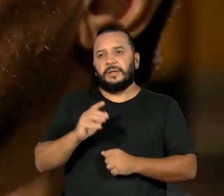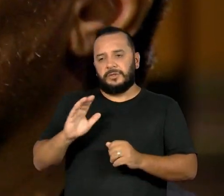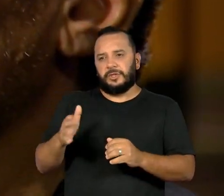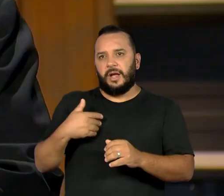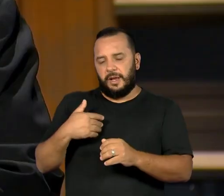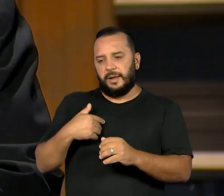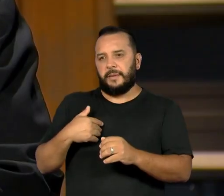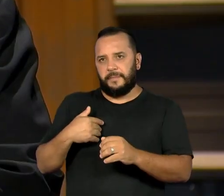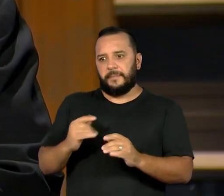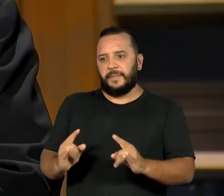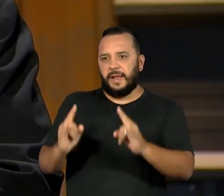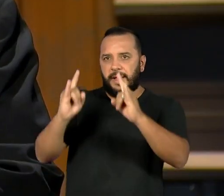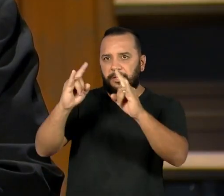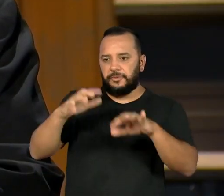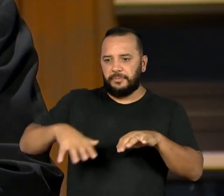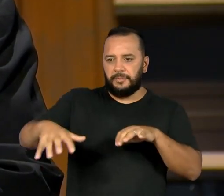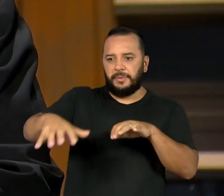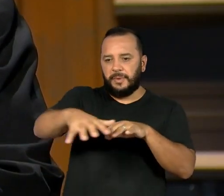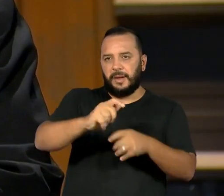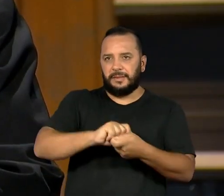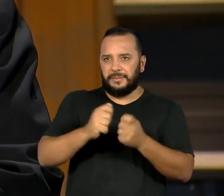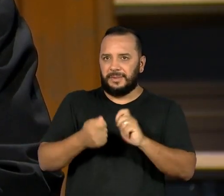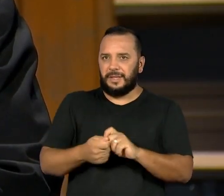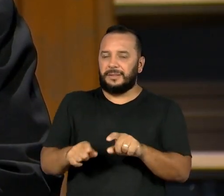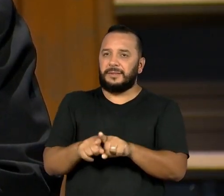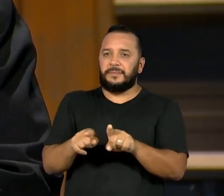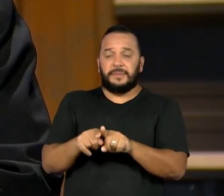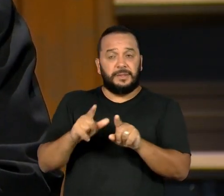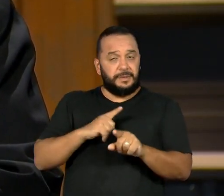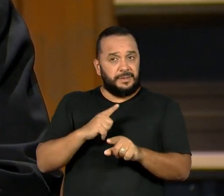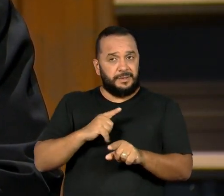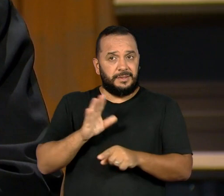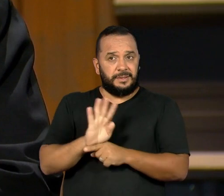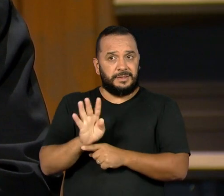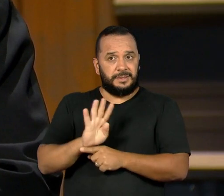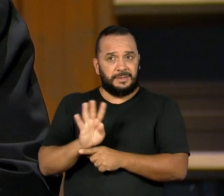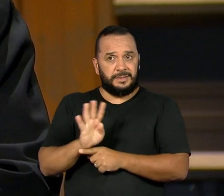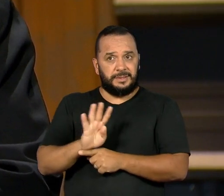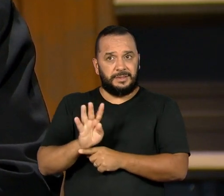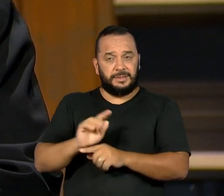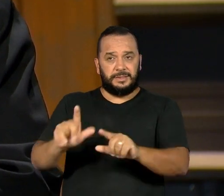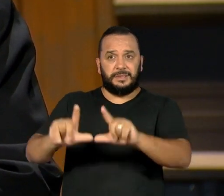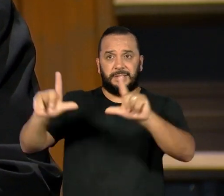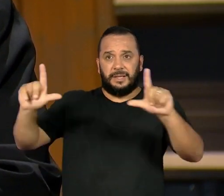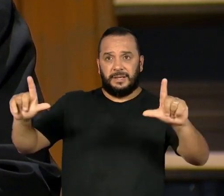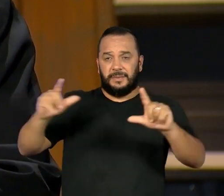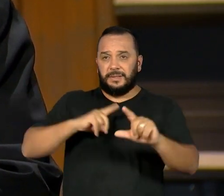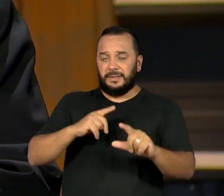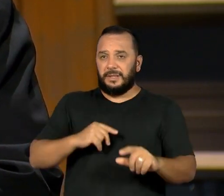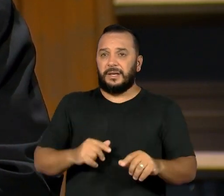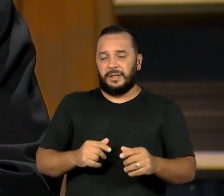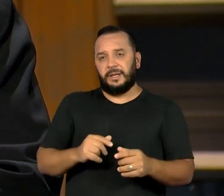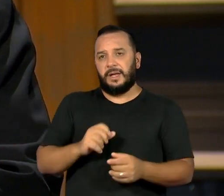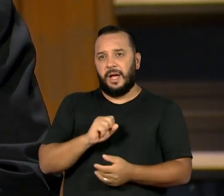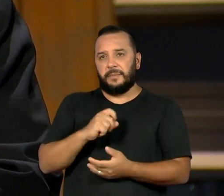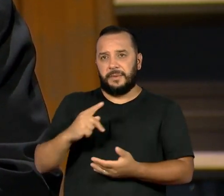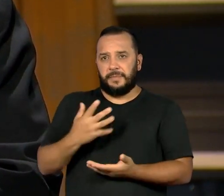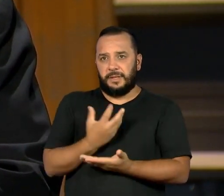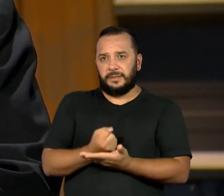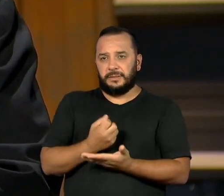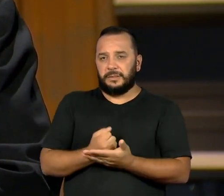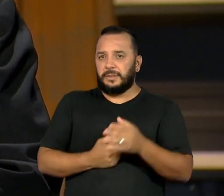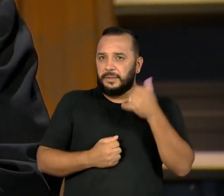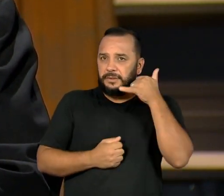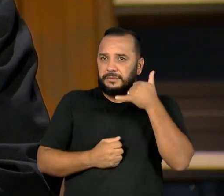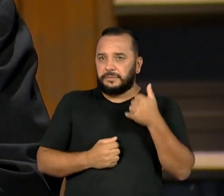Você tem no cinema, pouca gente sabe disso, você tem um recurso que você coloca lá no seu celular, você baixa um aplicativo e